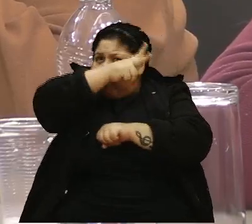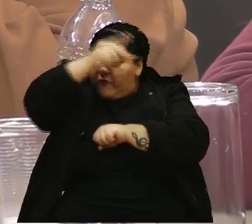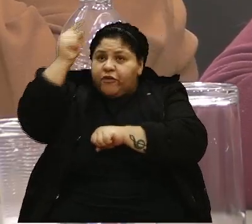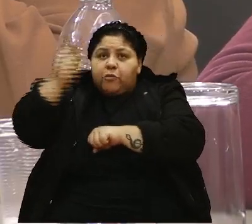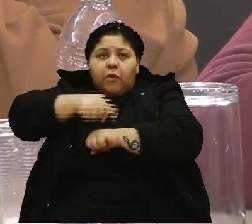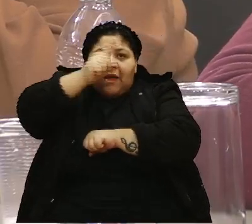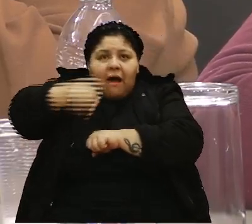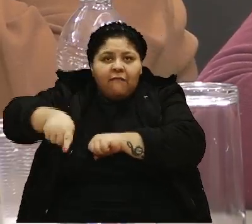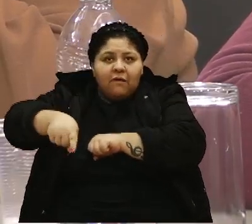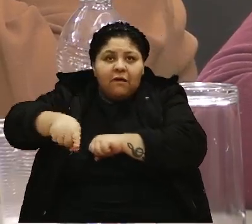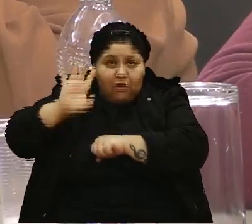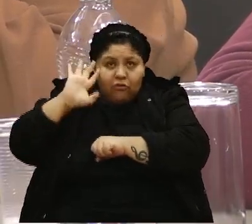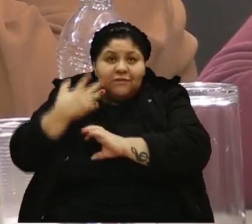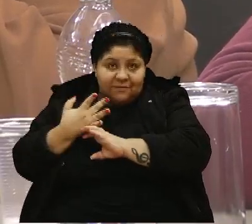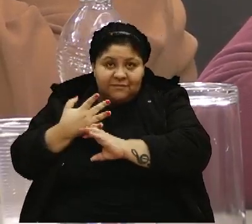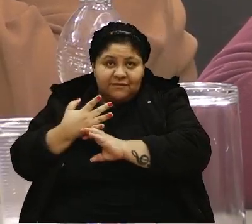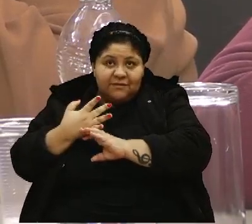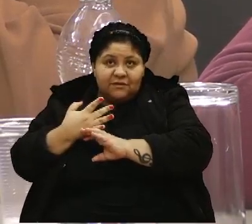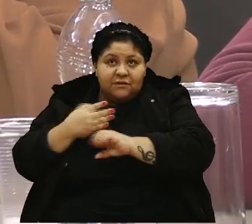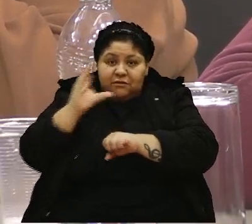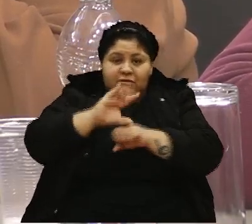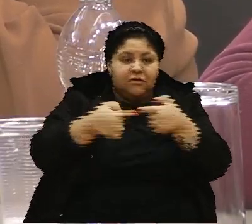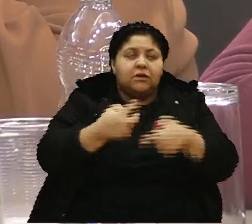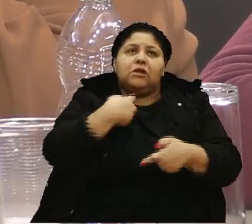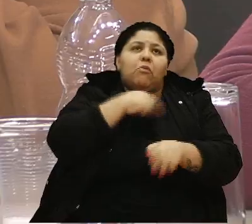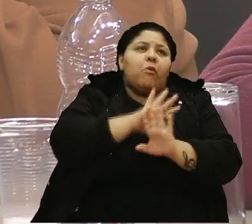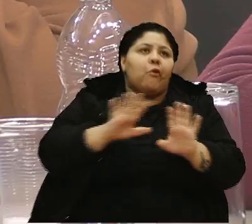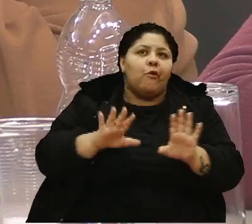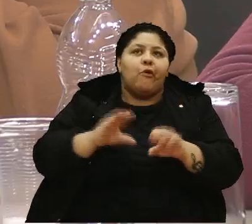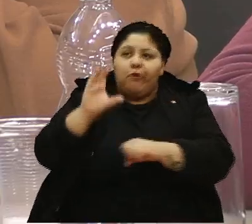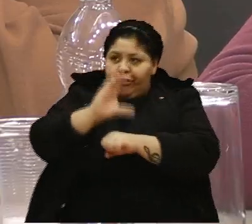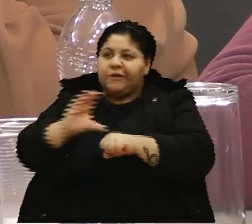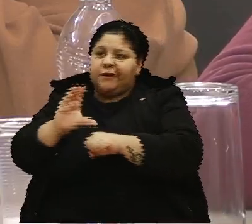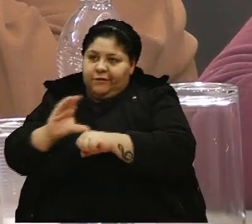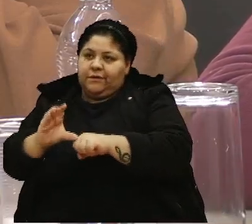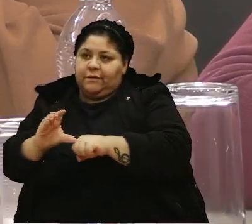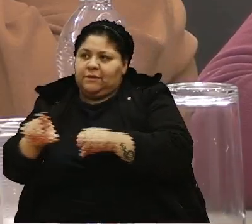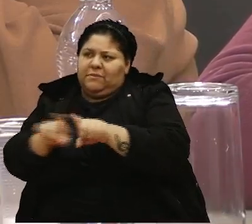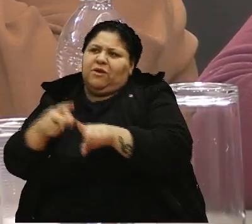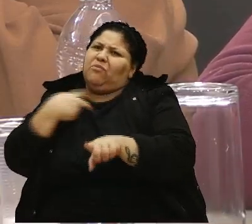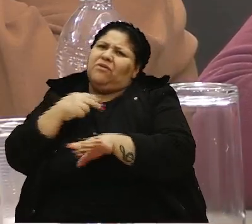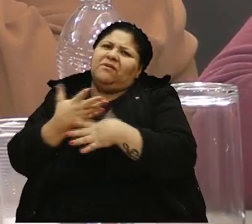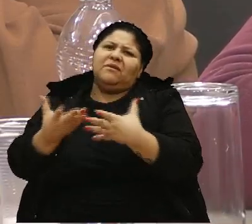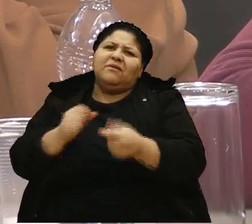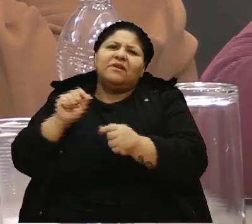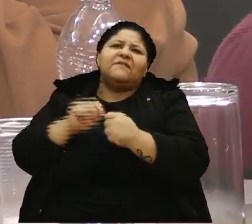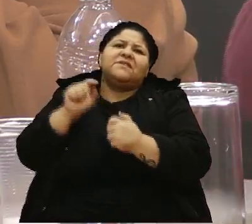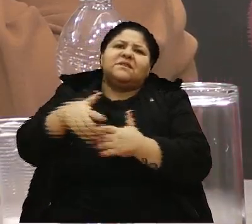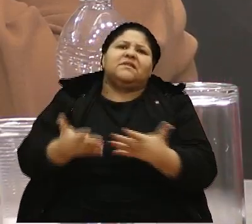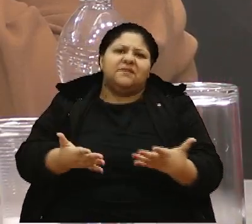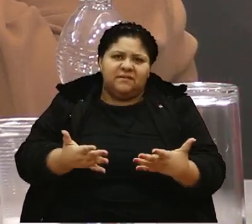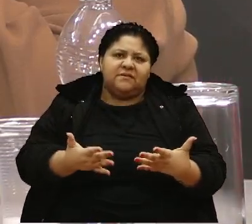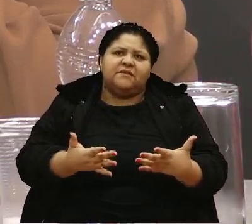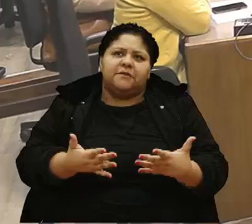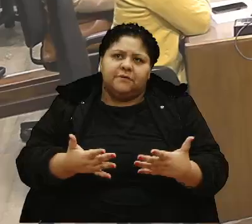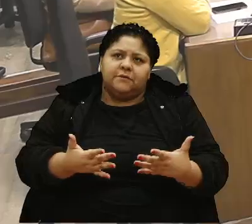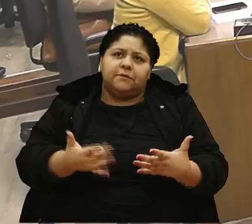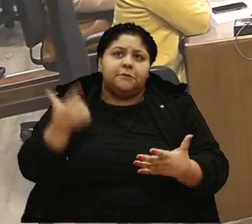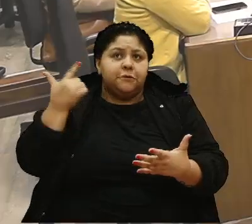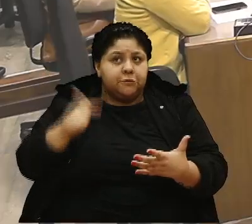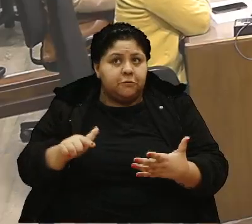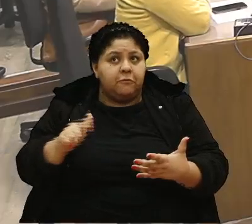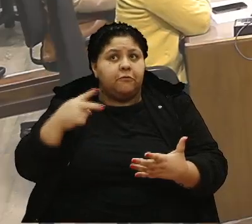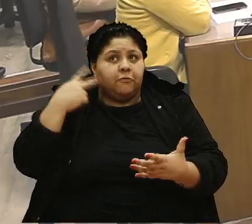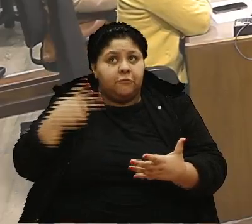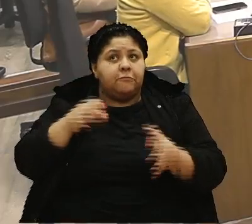até isso. Então, se é inconstitucional, não pode. Se é constitucional, também não pode. O que nós estamos fazendo aqui? De novo, vereador, ok.